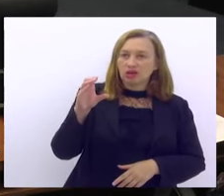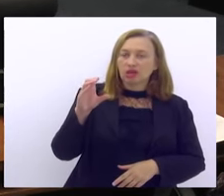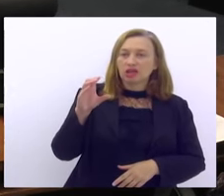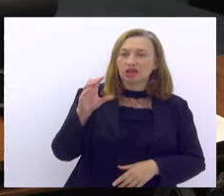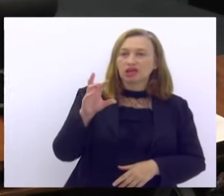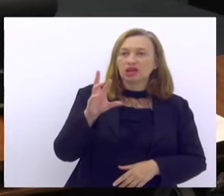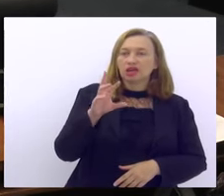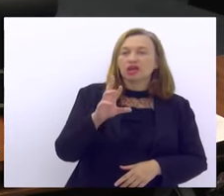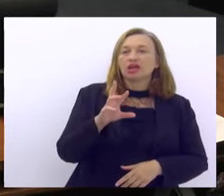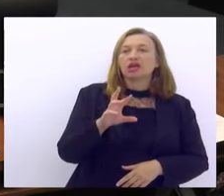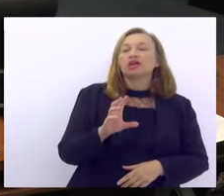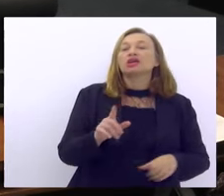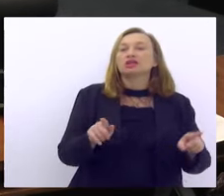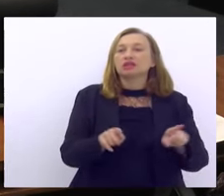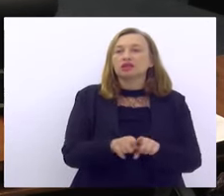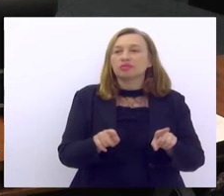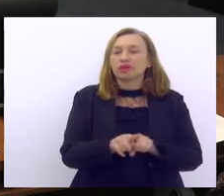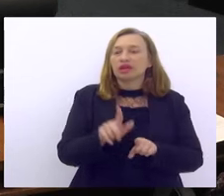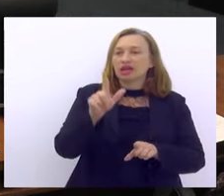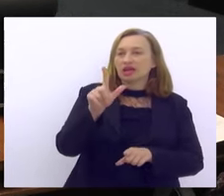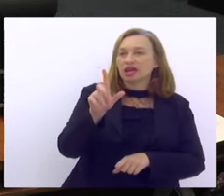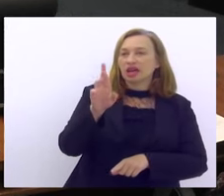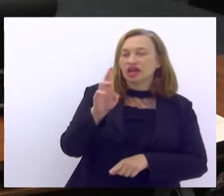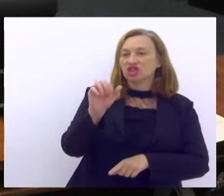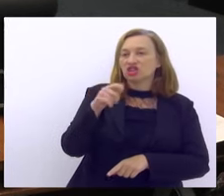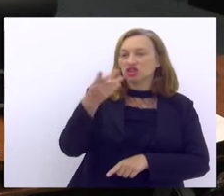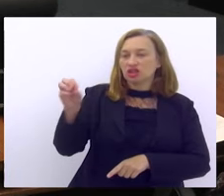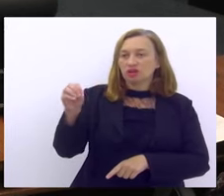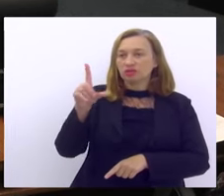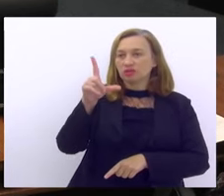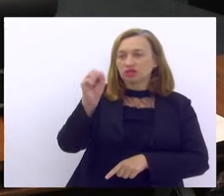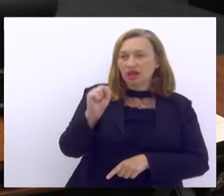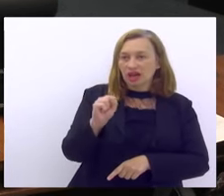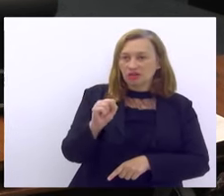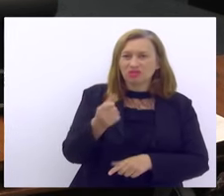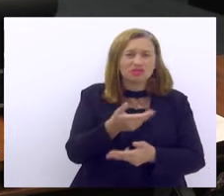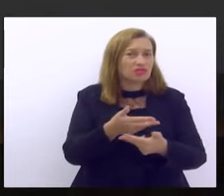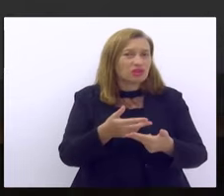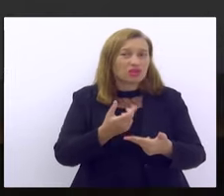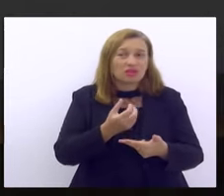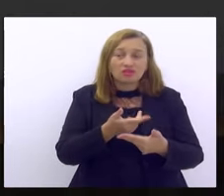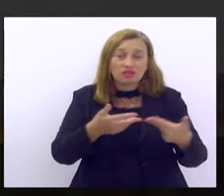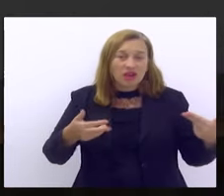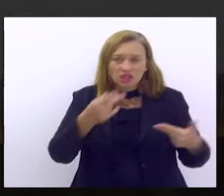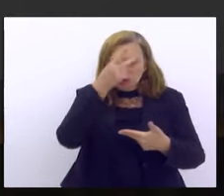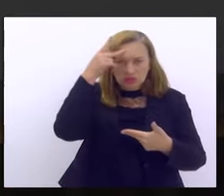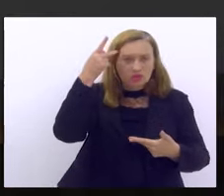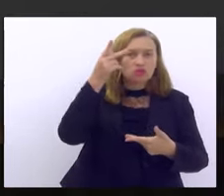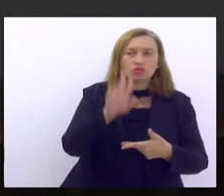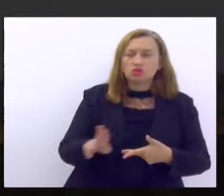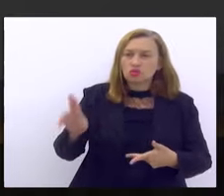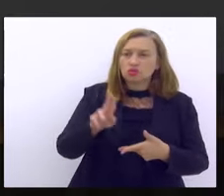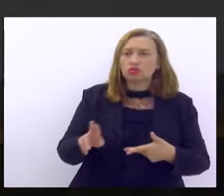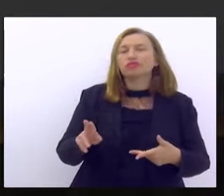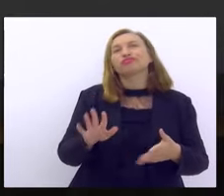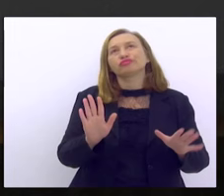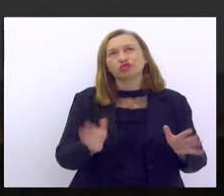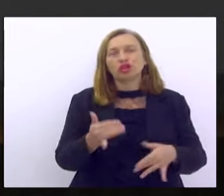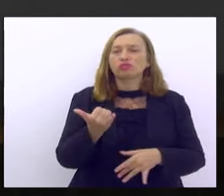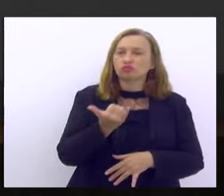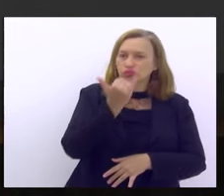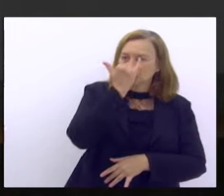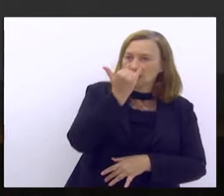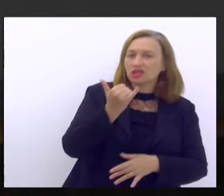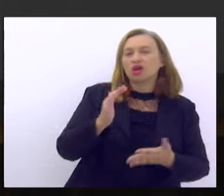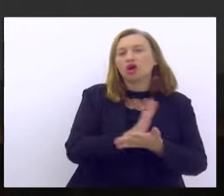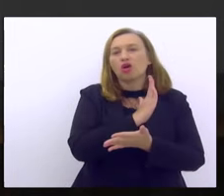a circulação desses ciclomotores, dos quadriciclos principalmente. Infelizmente, aconteceu alguns acidentes fatais nas nossas